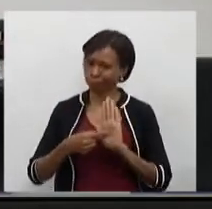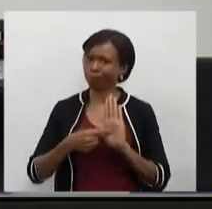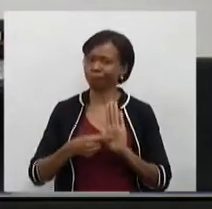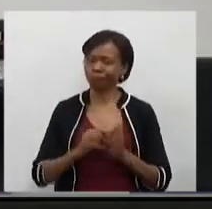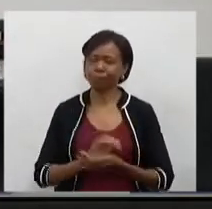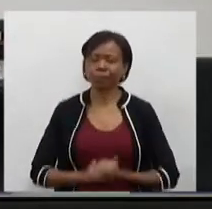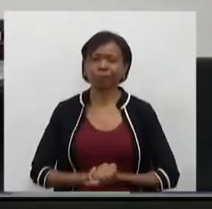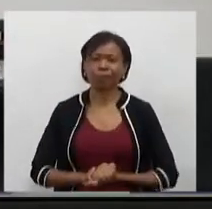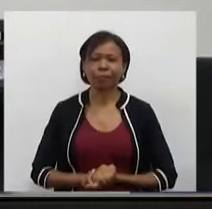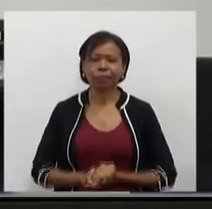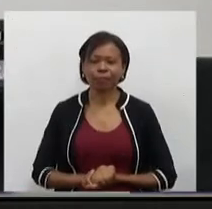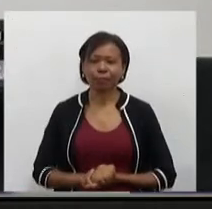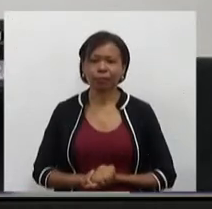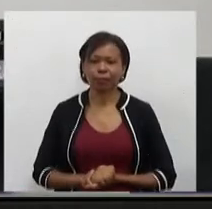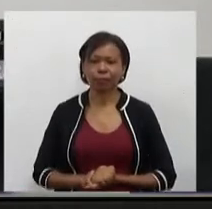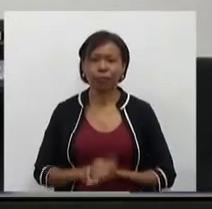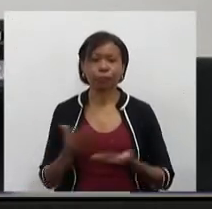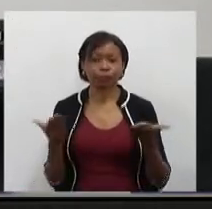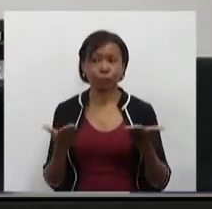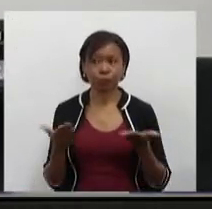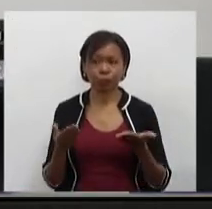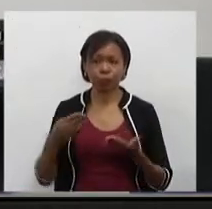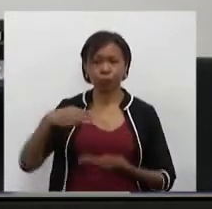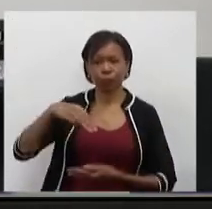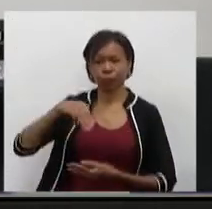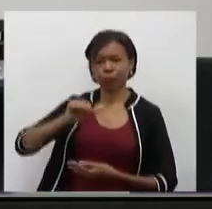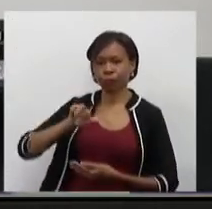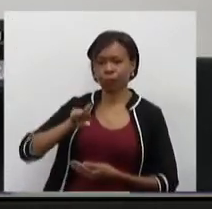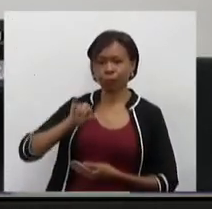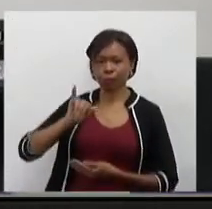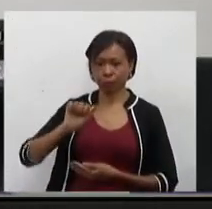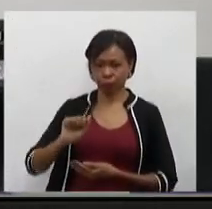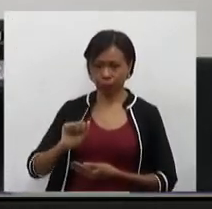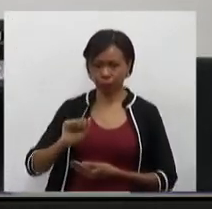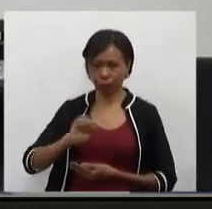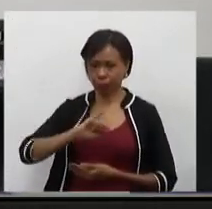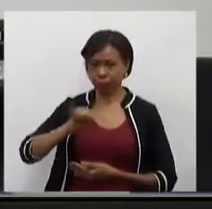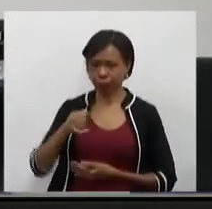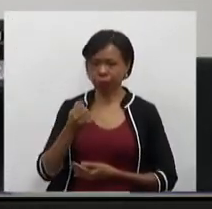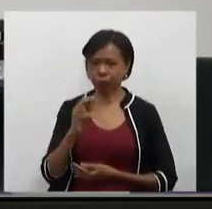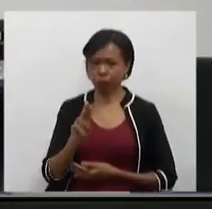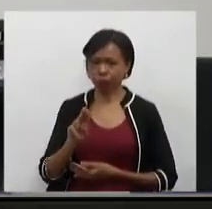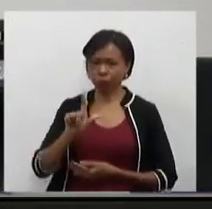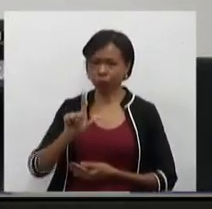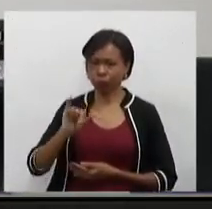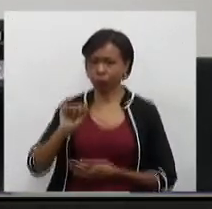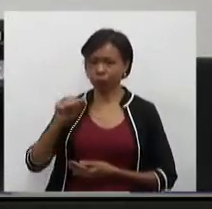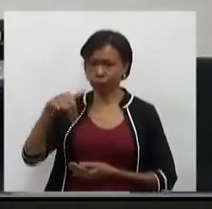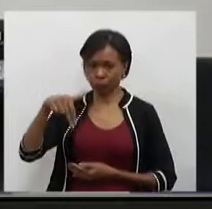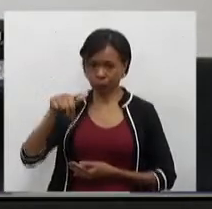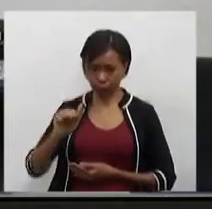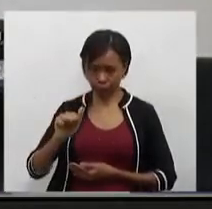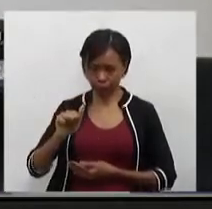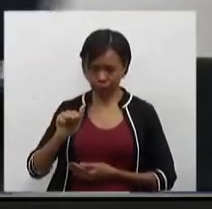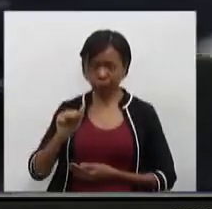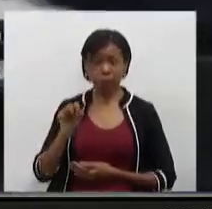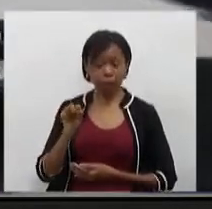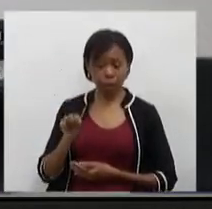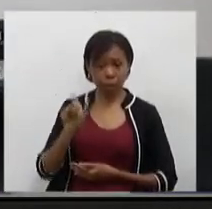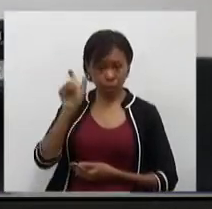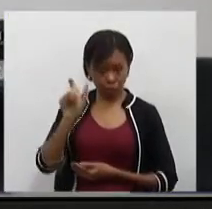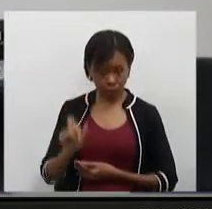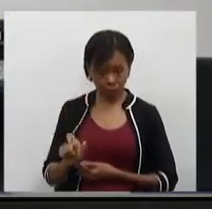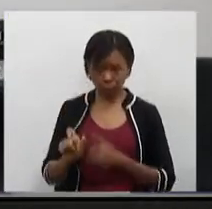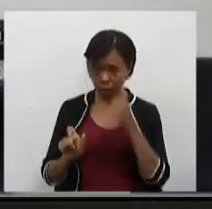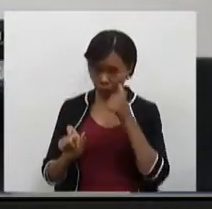vou passar aqui para Maria Juliana. Deixa eu só achar aqui a Maria Juliana. Maria Juliana de Oliveira Silva. Ela